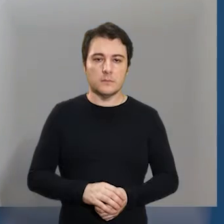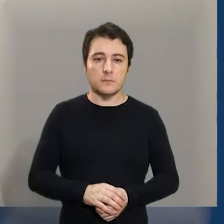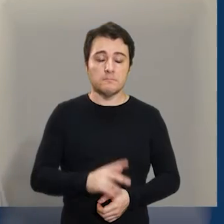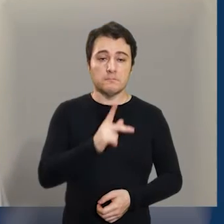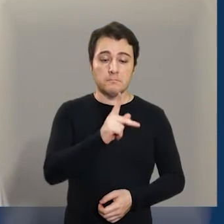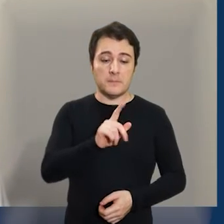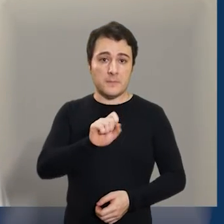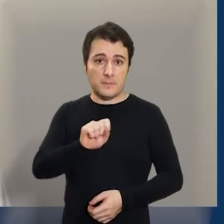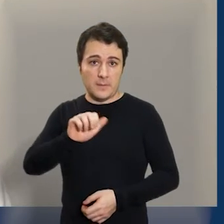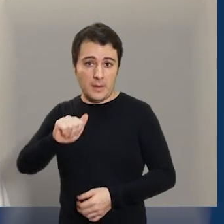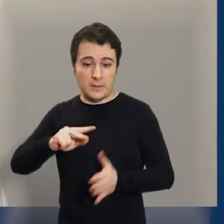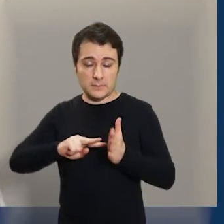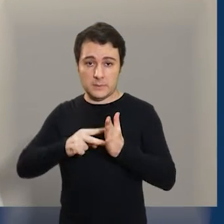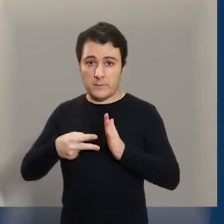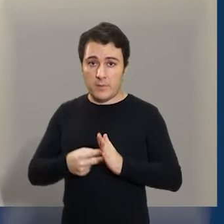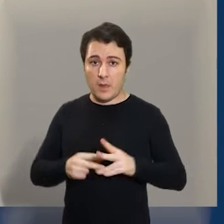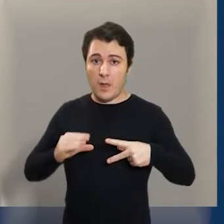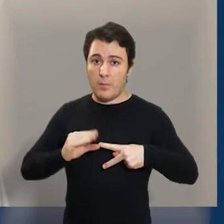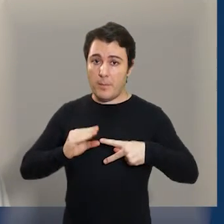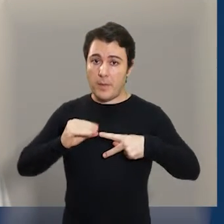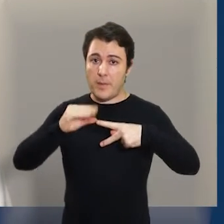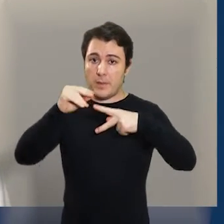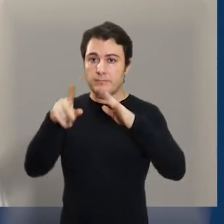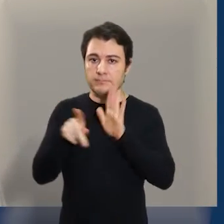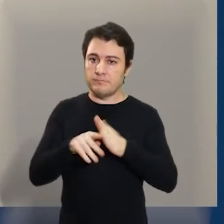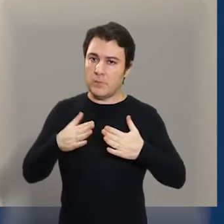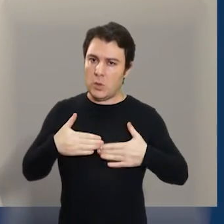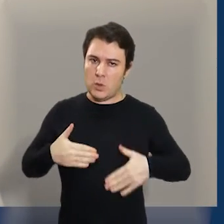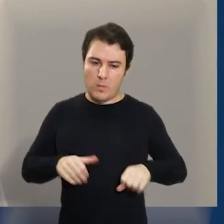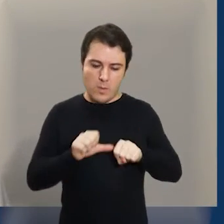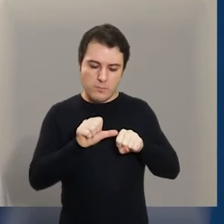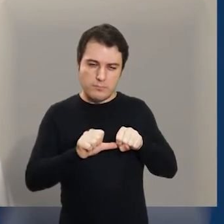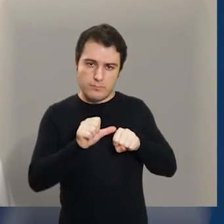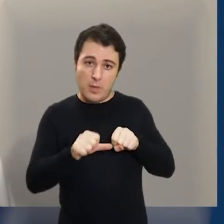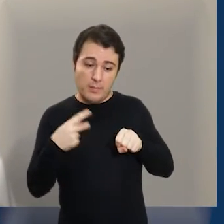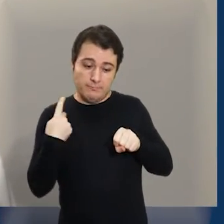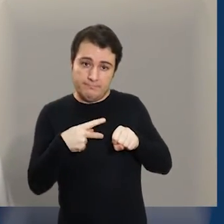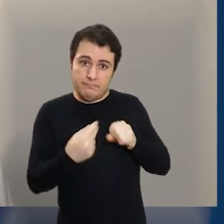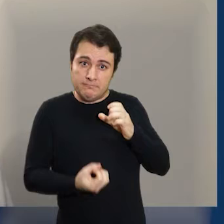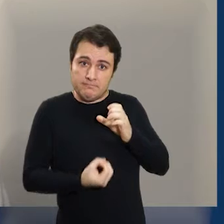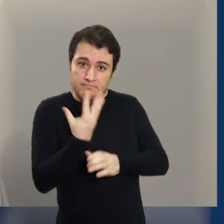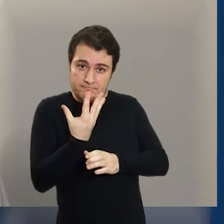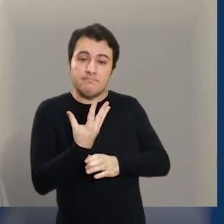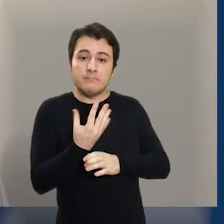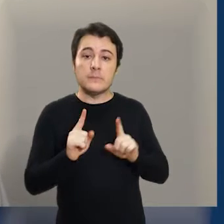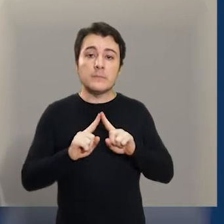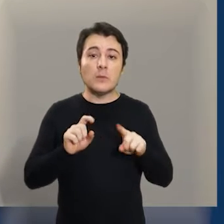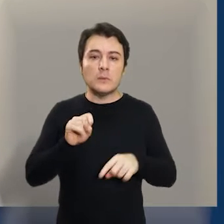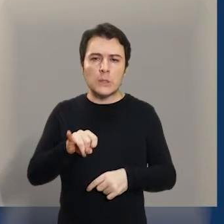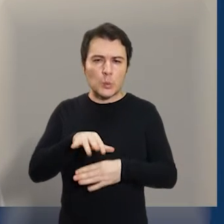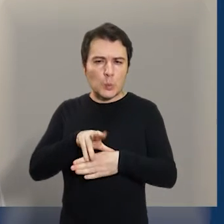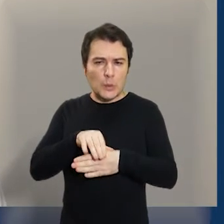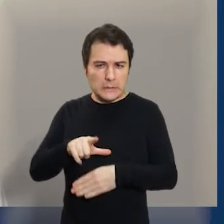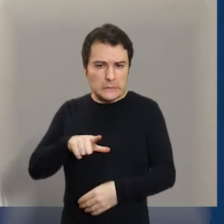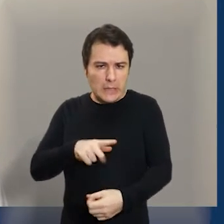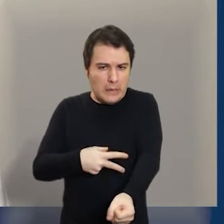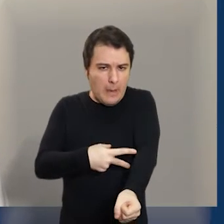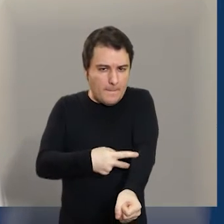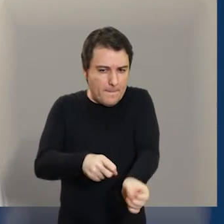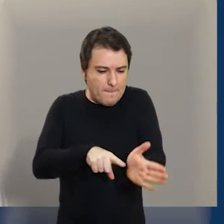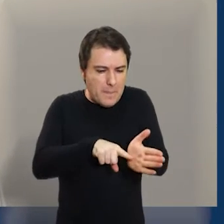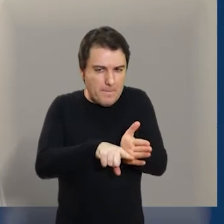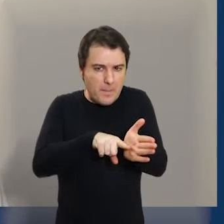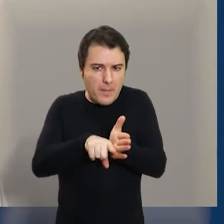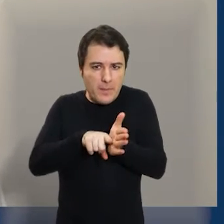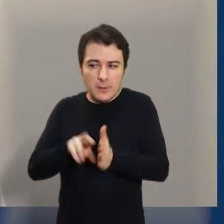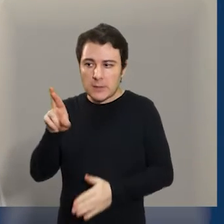O PSA é uma proteína produzida no nosso corpo exclusivamente pela próstata. Assim, qualquer problema